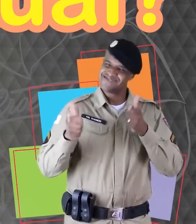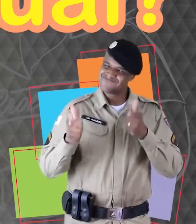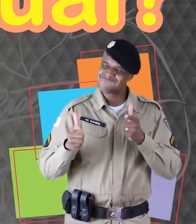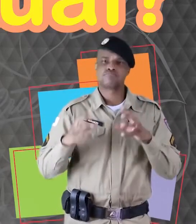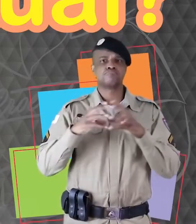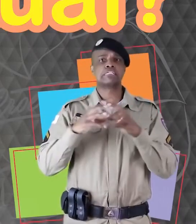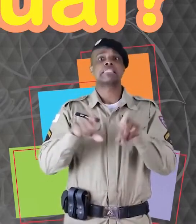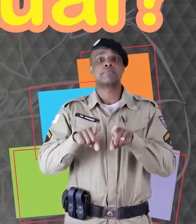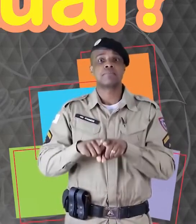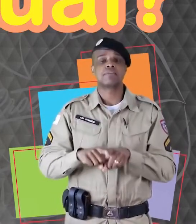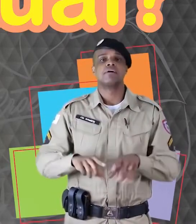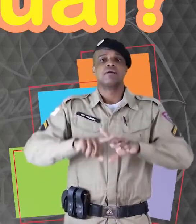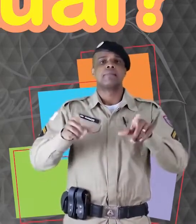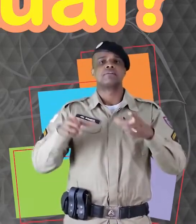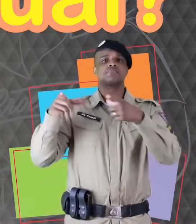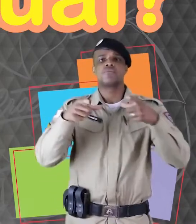fundamentais nesse processo